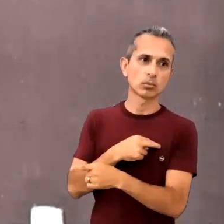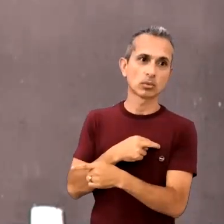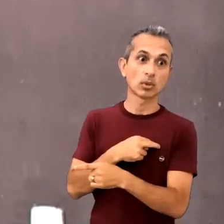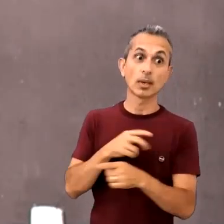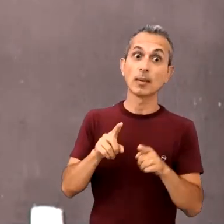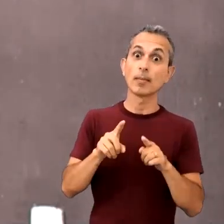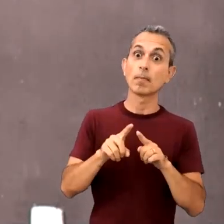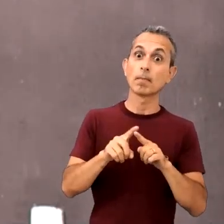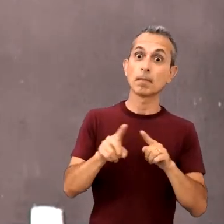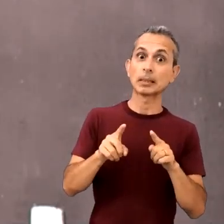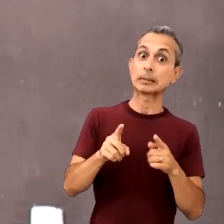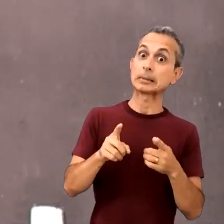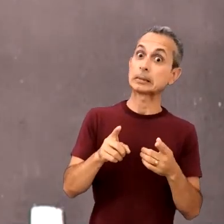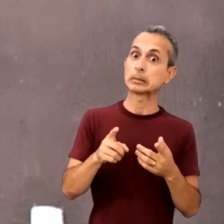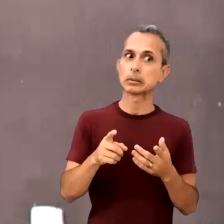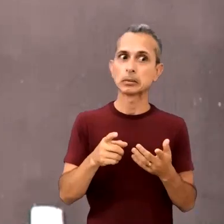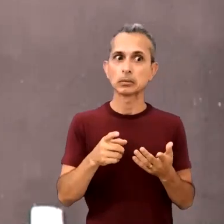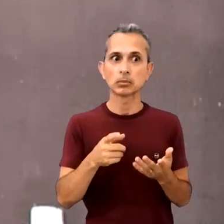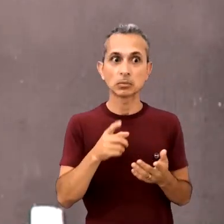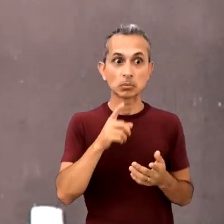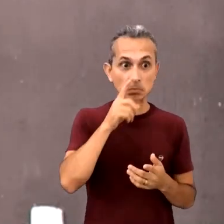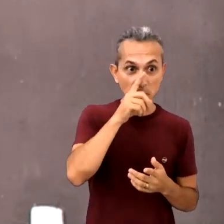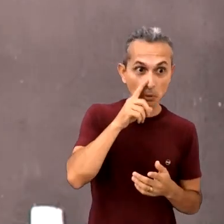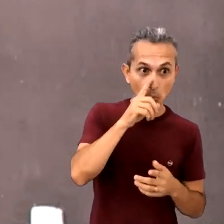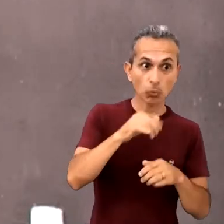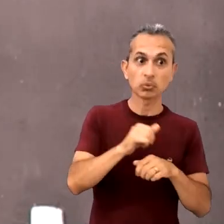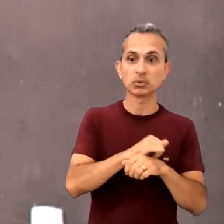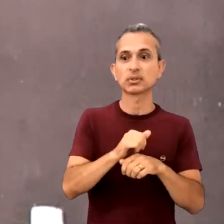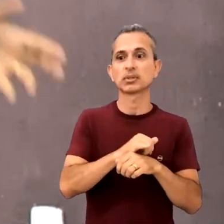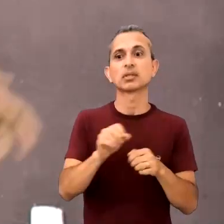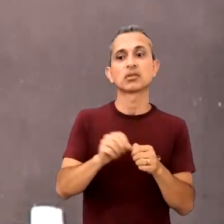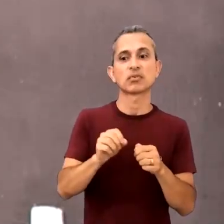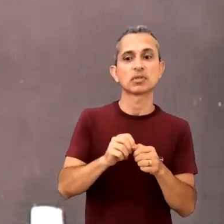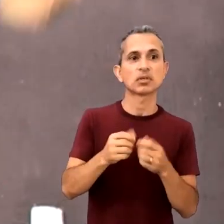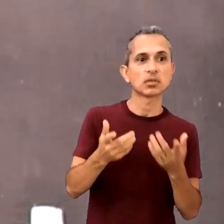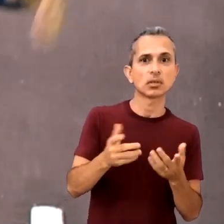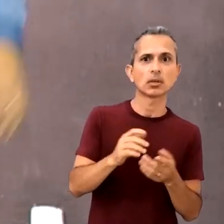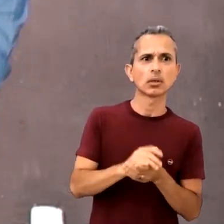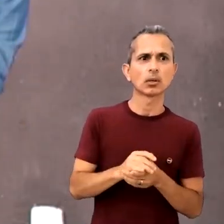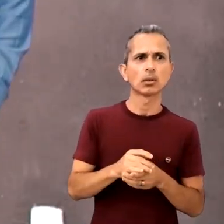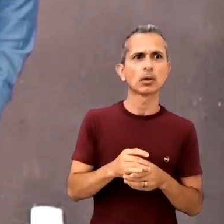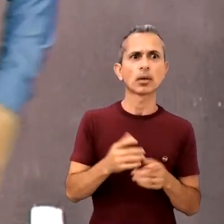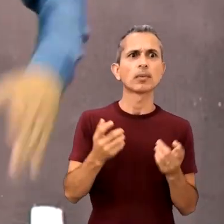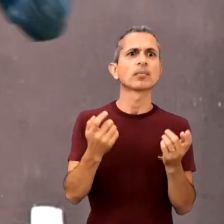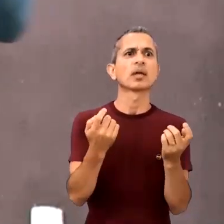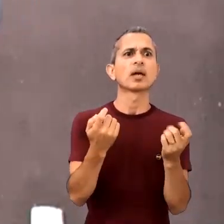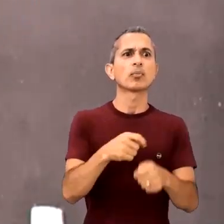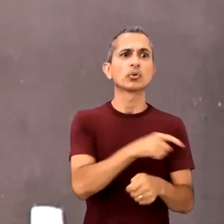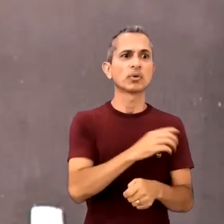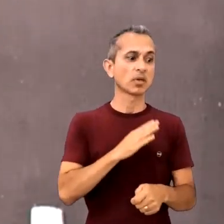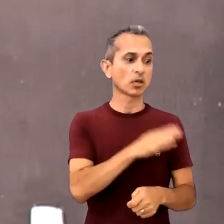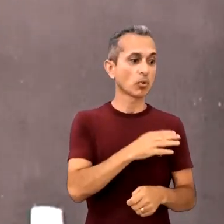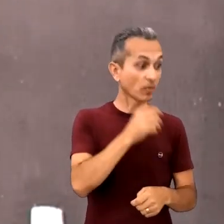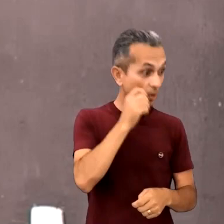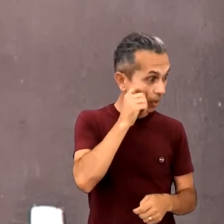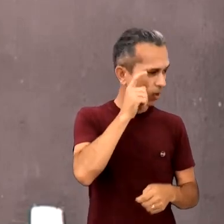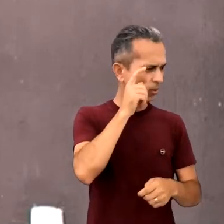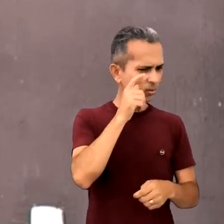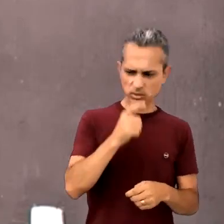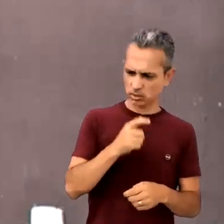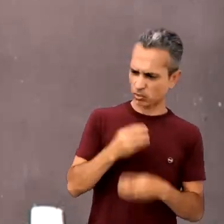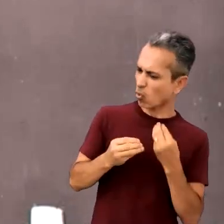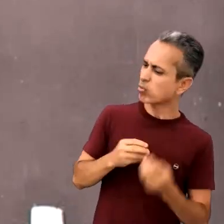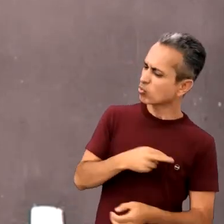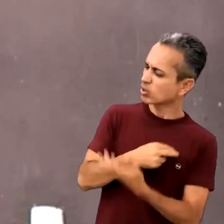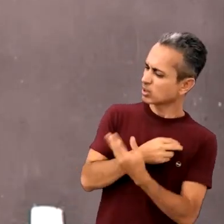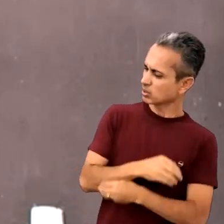método. Podia a coisa ter dado toda errada. Boaz podia ter acordado e disse: que é isso, mulher?